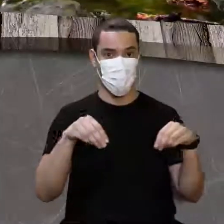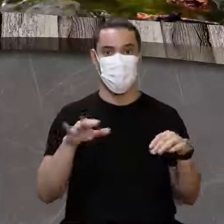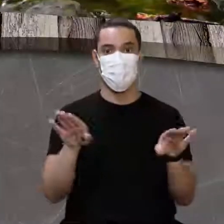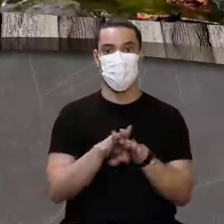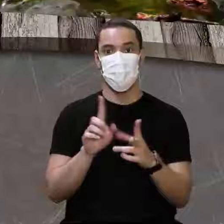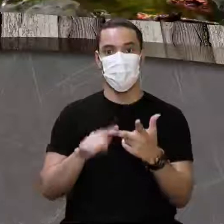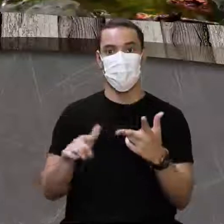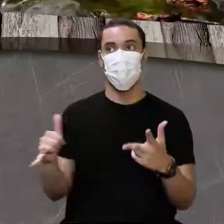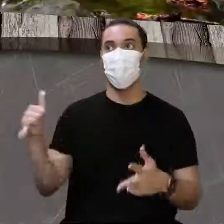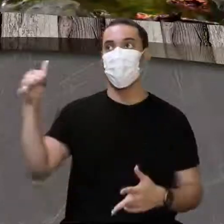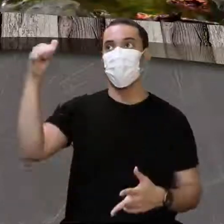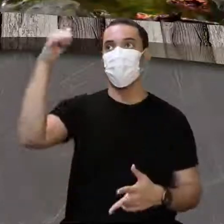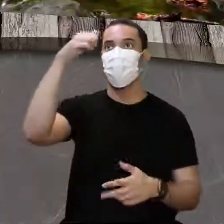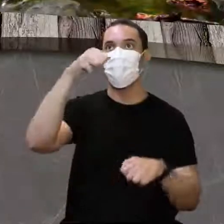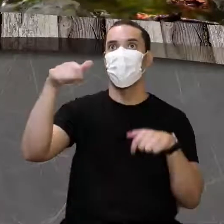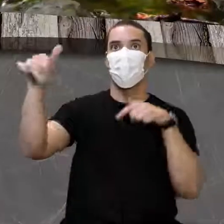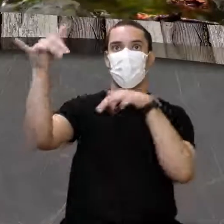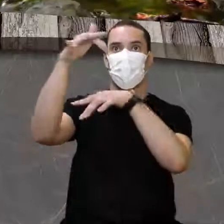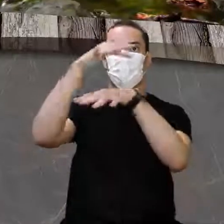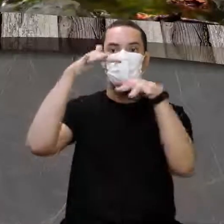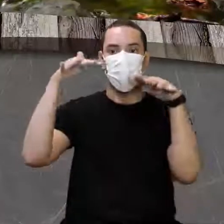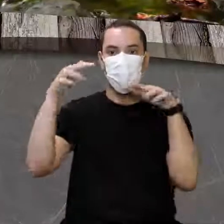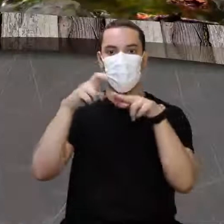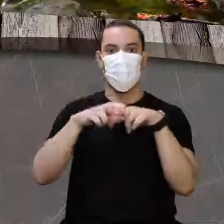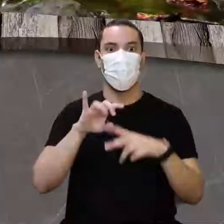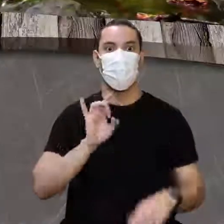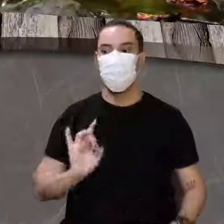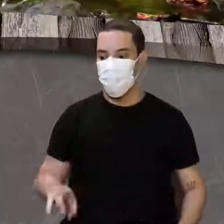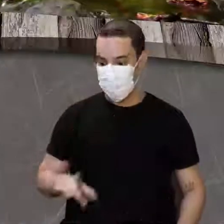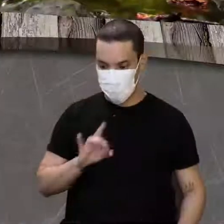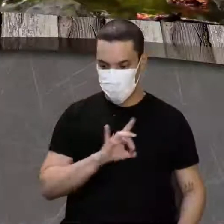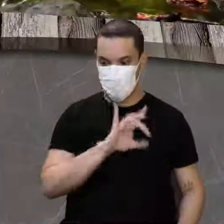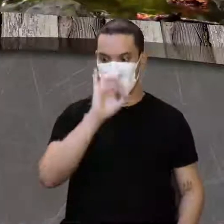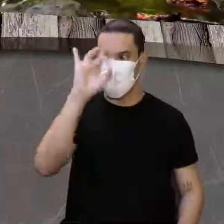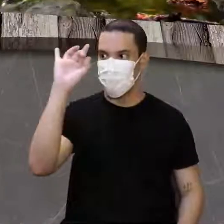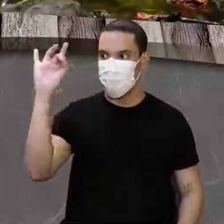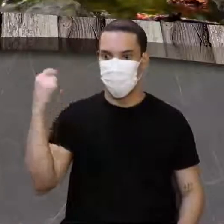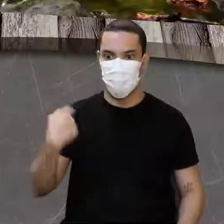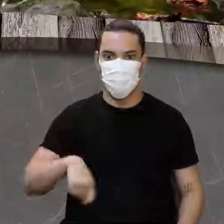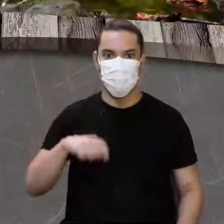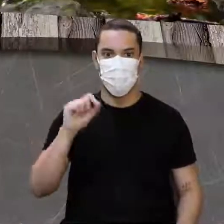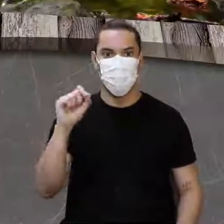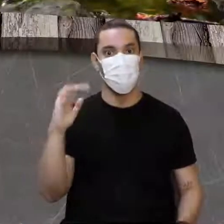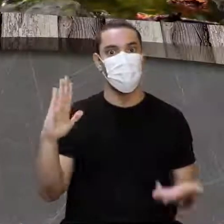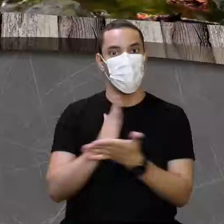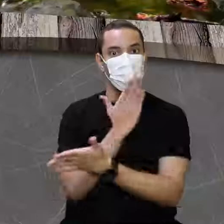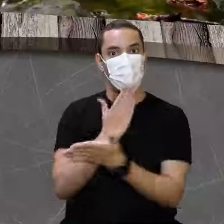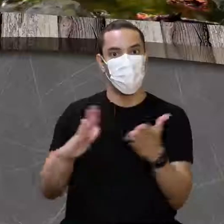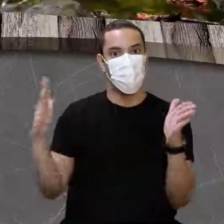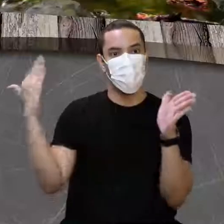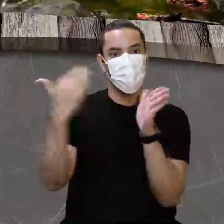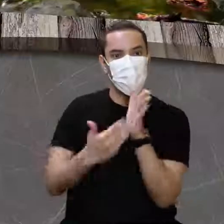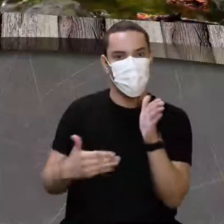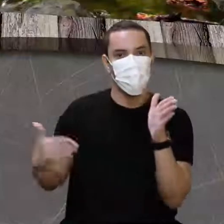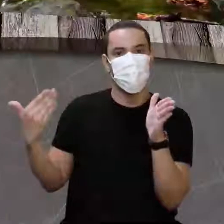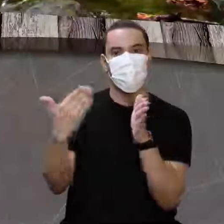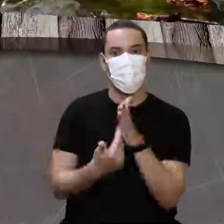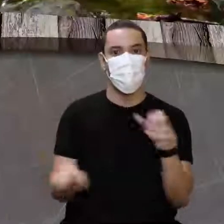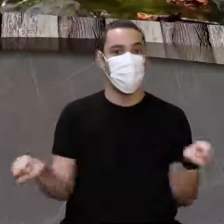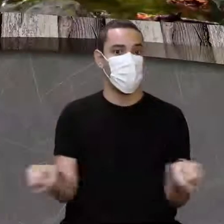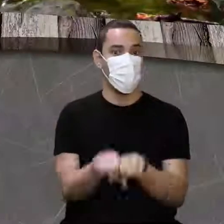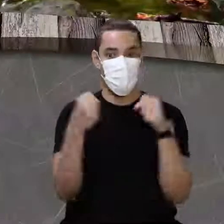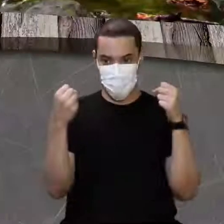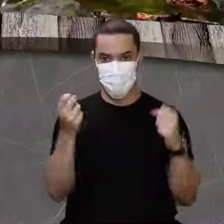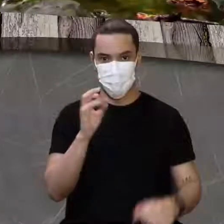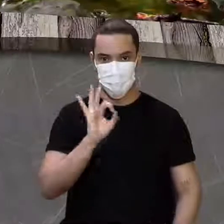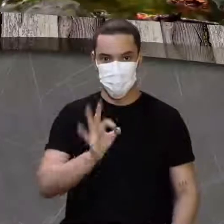ambiente aéreo, e em cada um deles eles precisam vencer alguns obstáculos. Vamos continuar